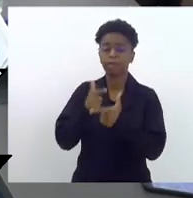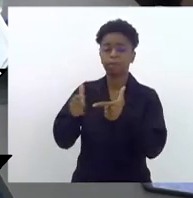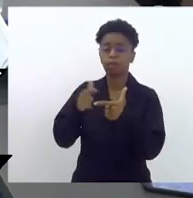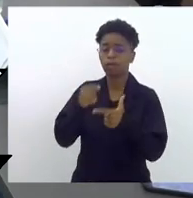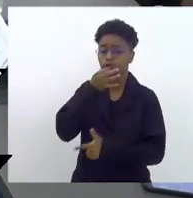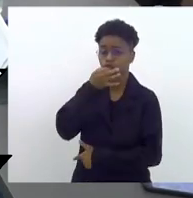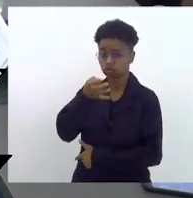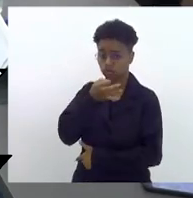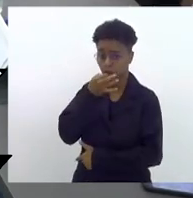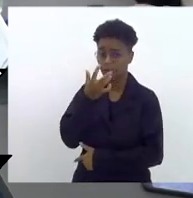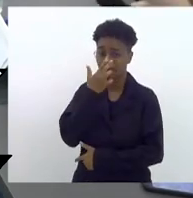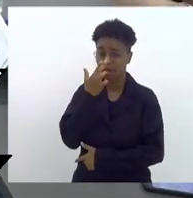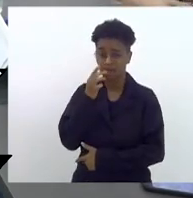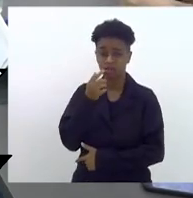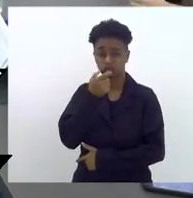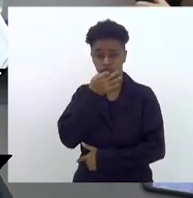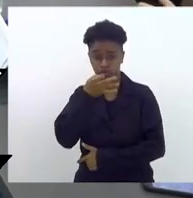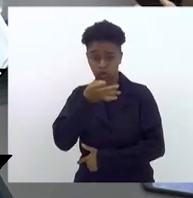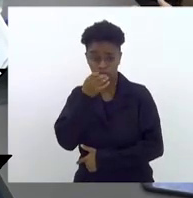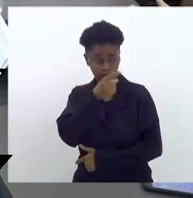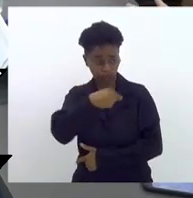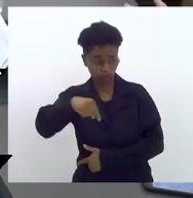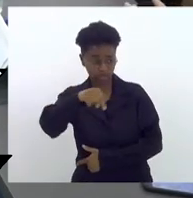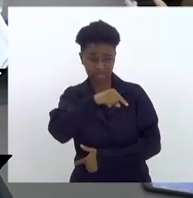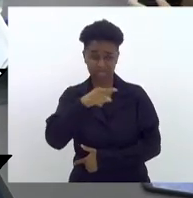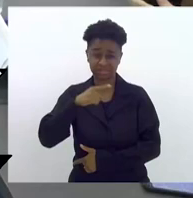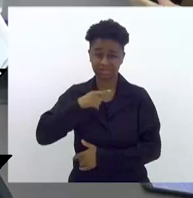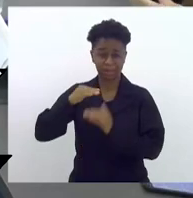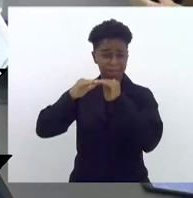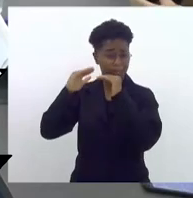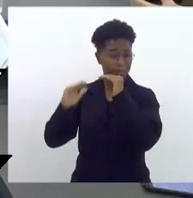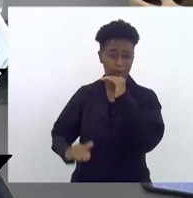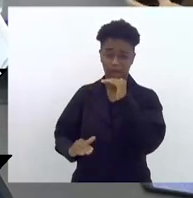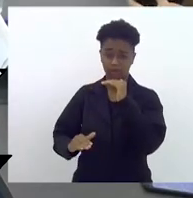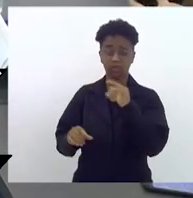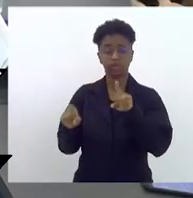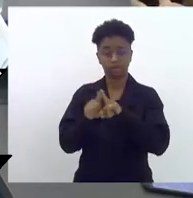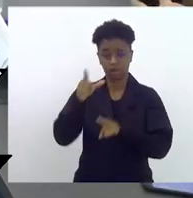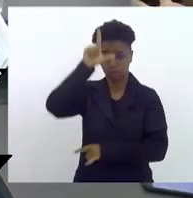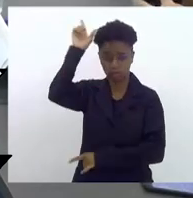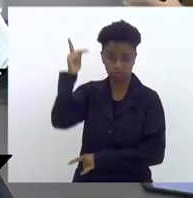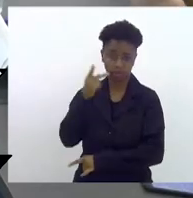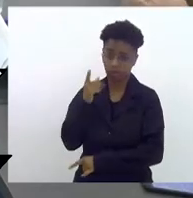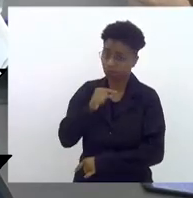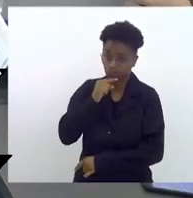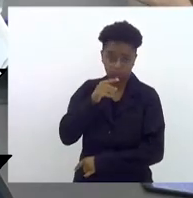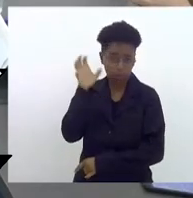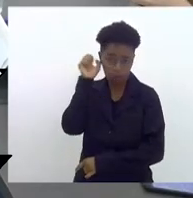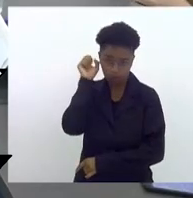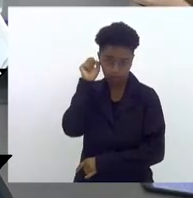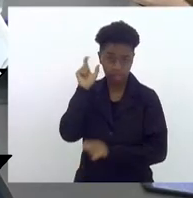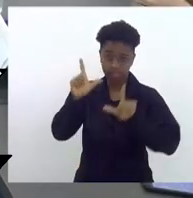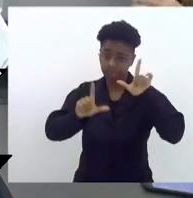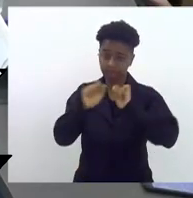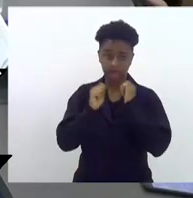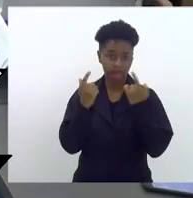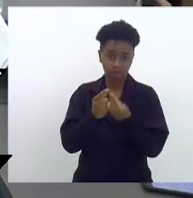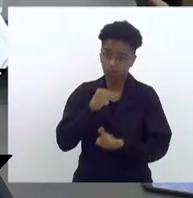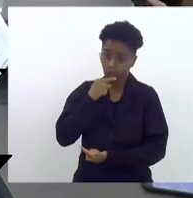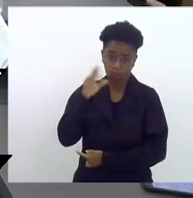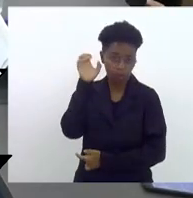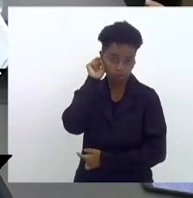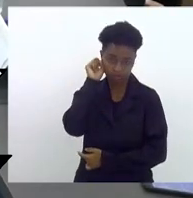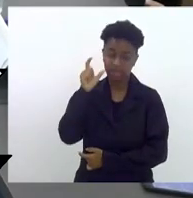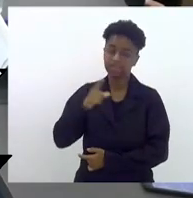o som de vossa excelência nem do deputado Fred estão saindo e nem do deputado Luiz Paulo tá saindo na TV alerj